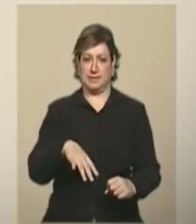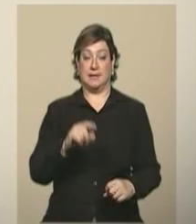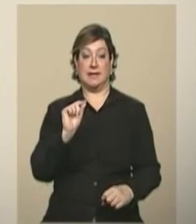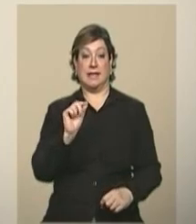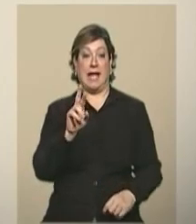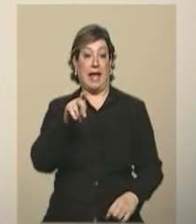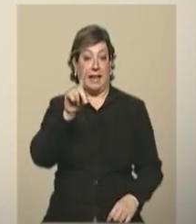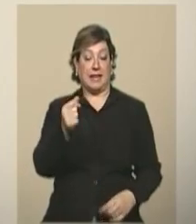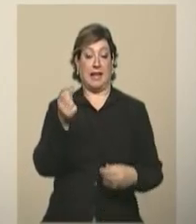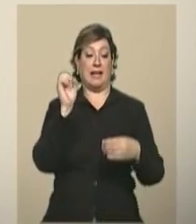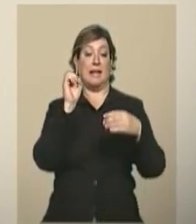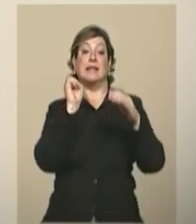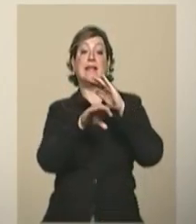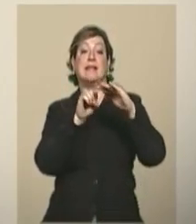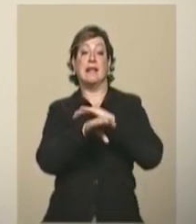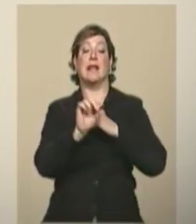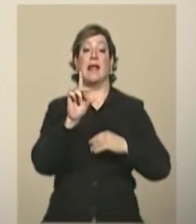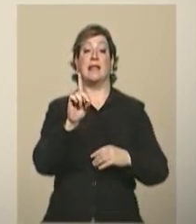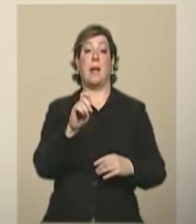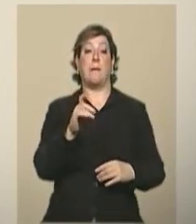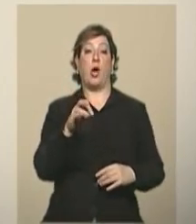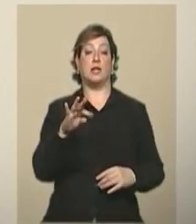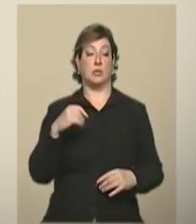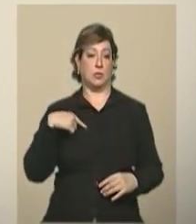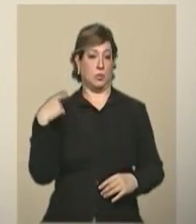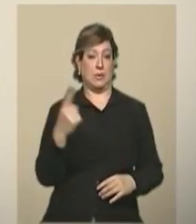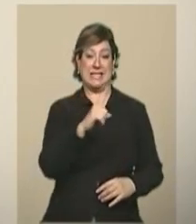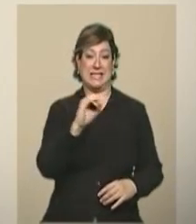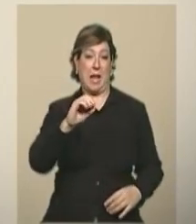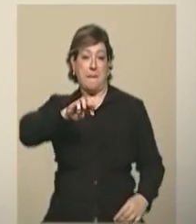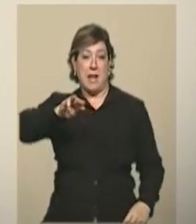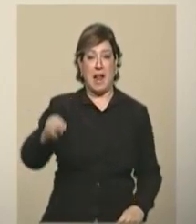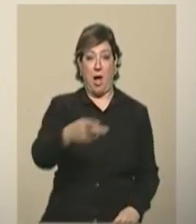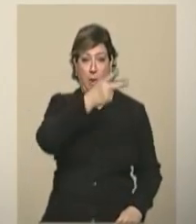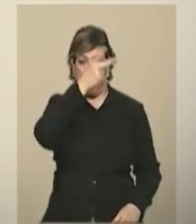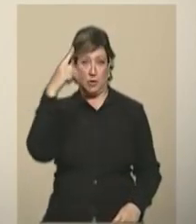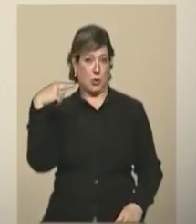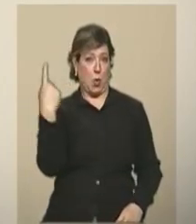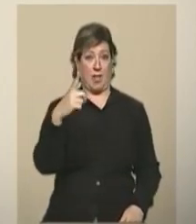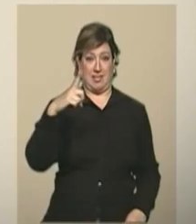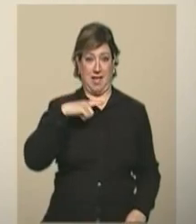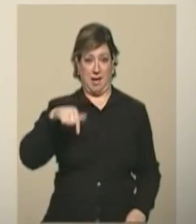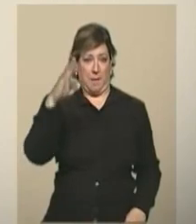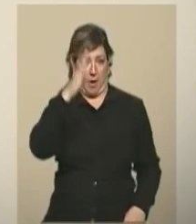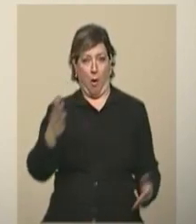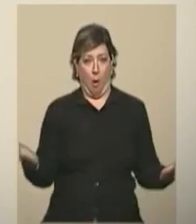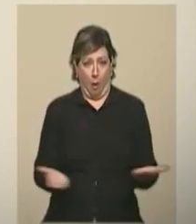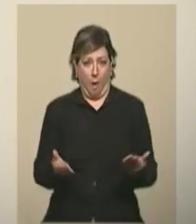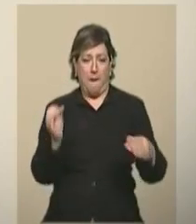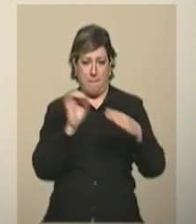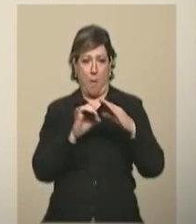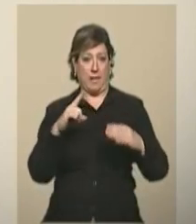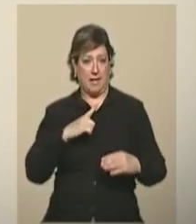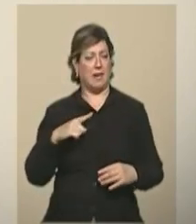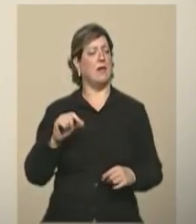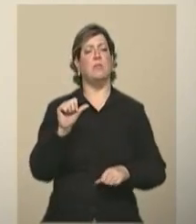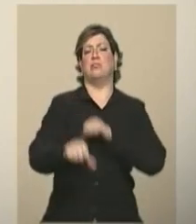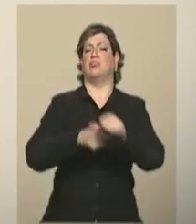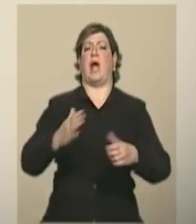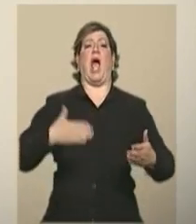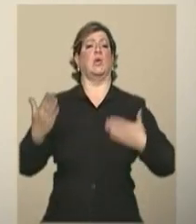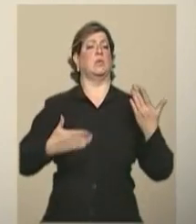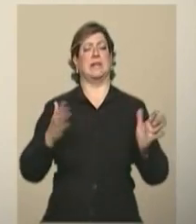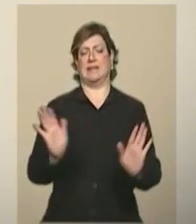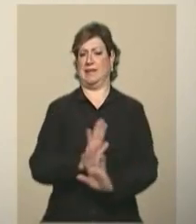antigos, das 100 milhões de cadernetas de poupança que o país tem hoje, não sofrerá qualquer mudança. Eu